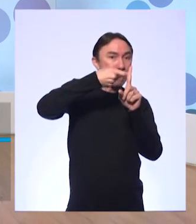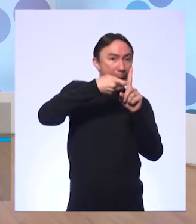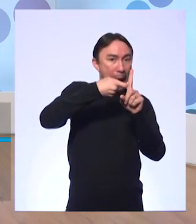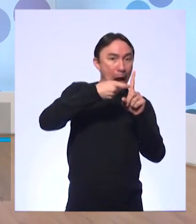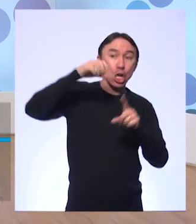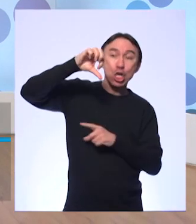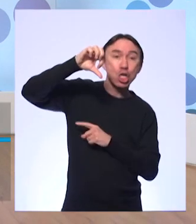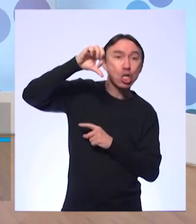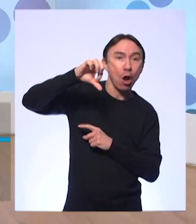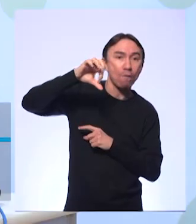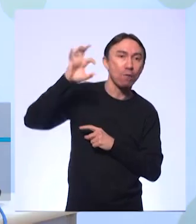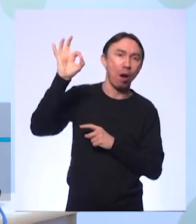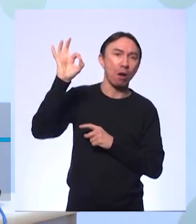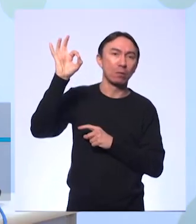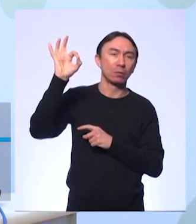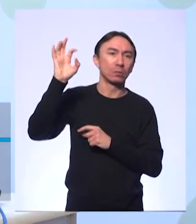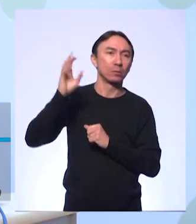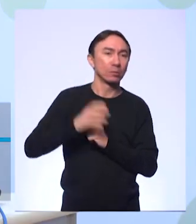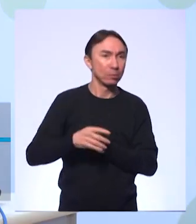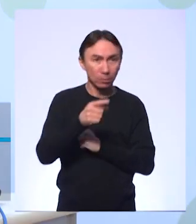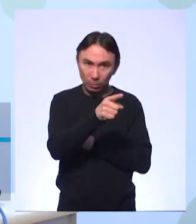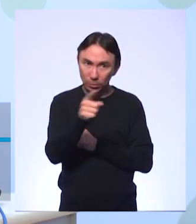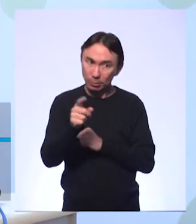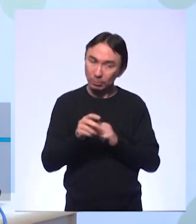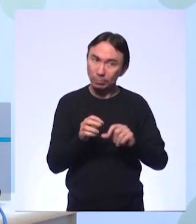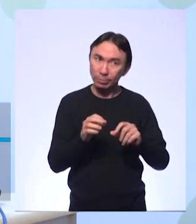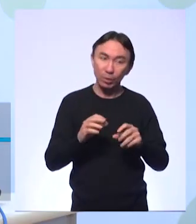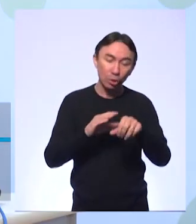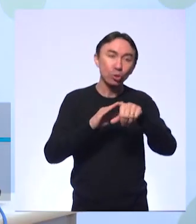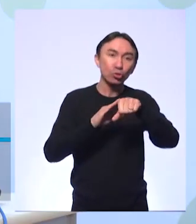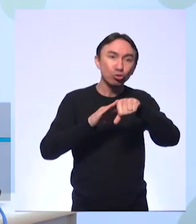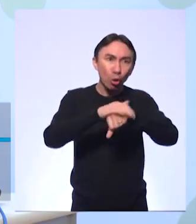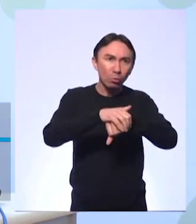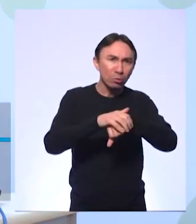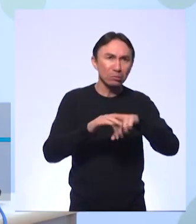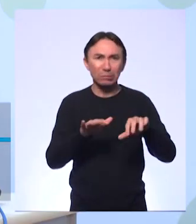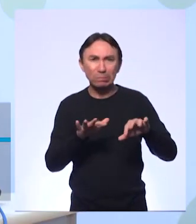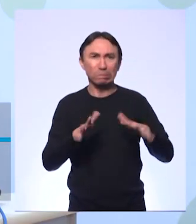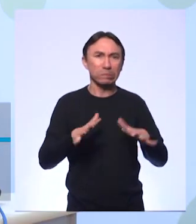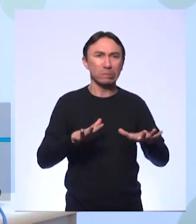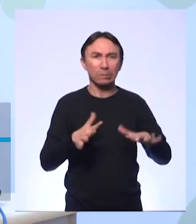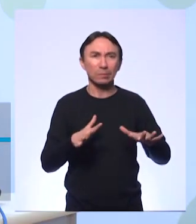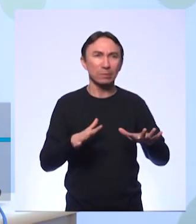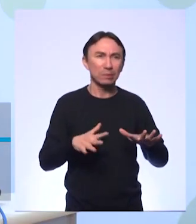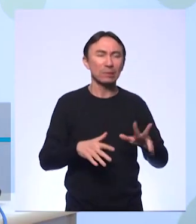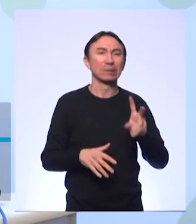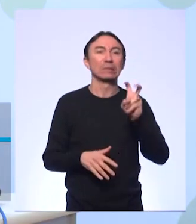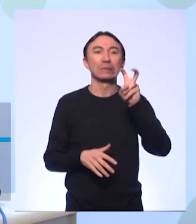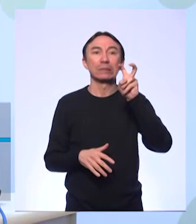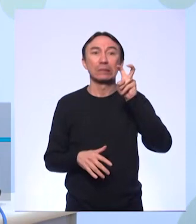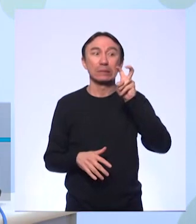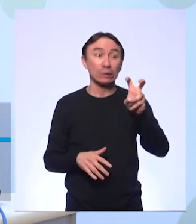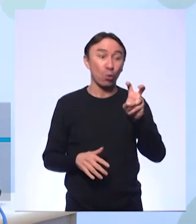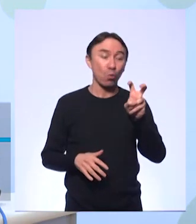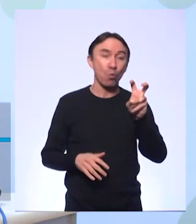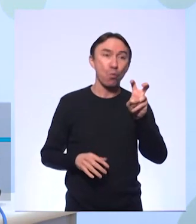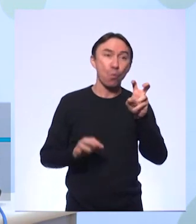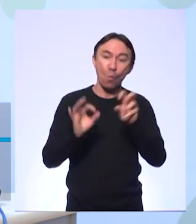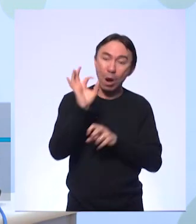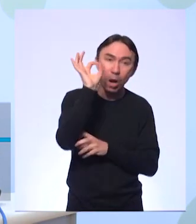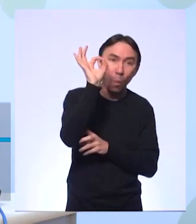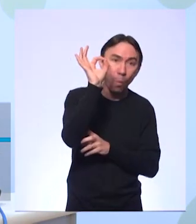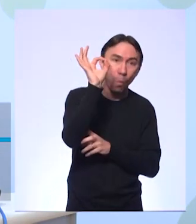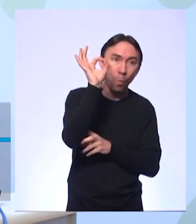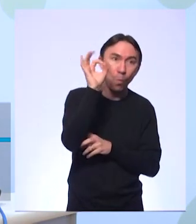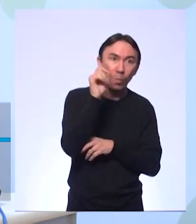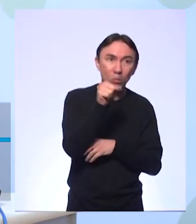aí. Provavelmente à noite, né, diretor? Você acha que mais ou menos vai ser quanto? 5 graus. O diretor aqui falou que vai ser 5 graus.